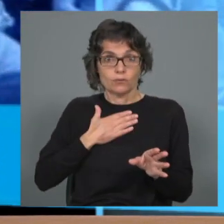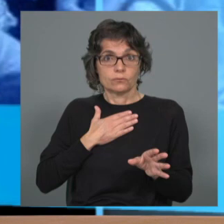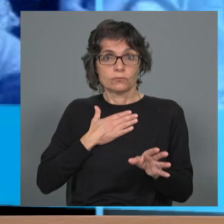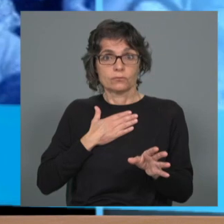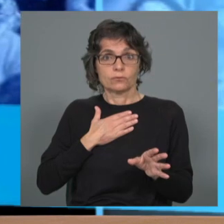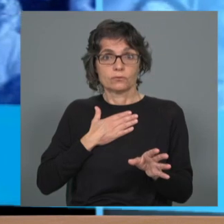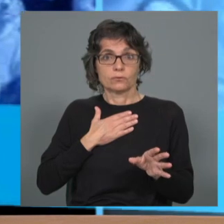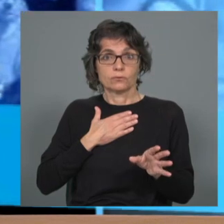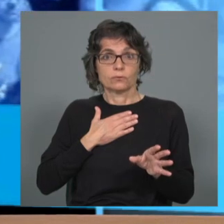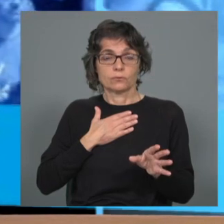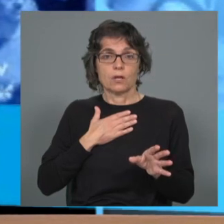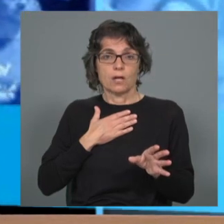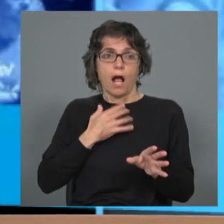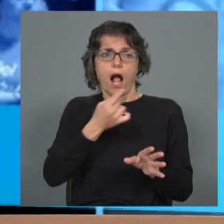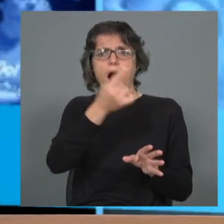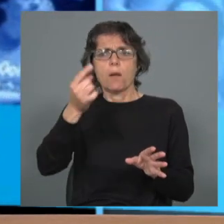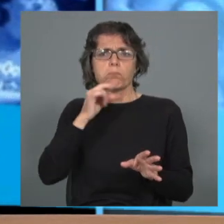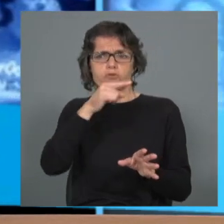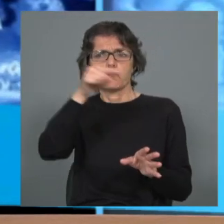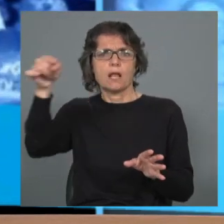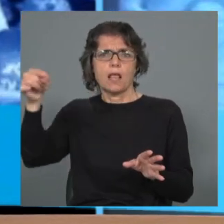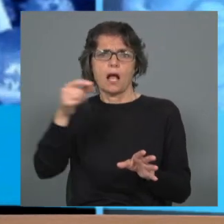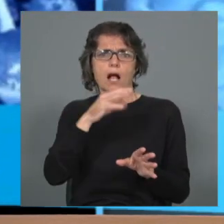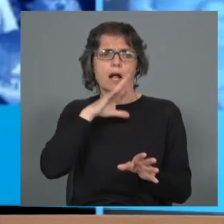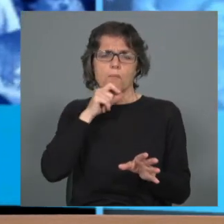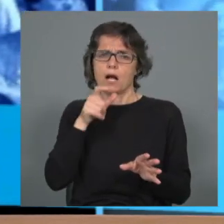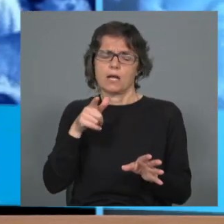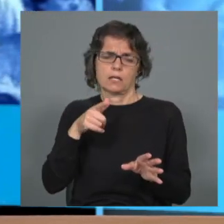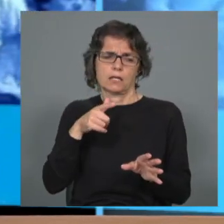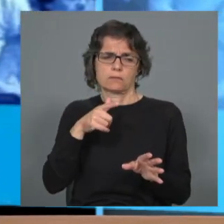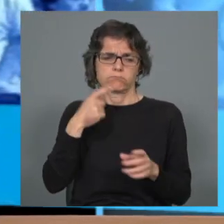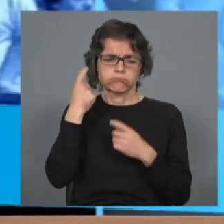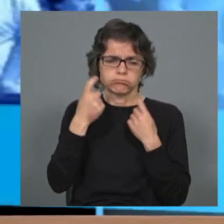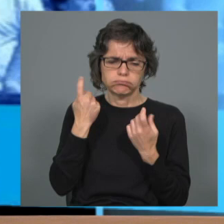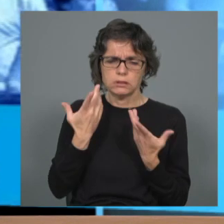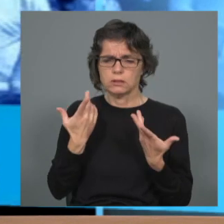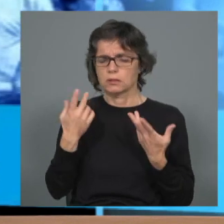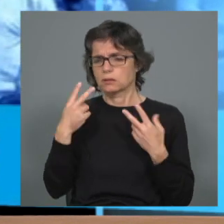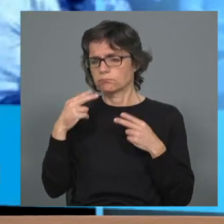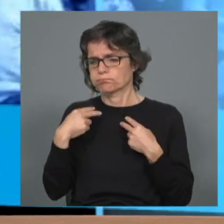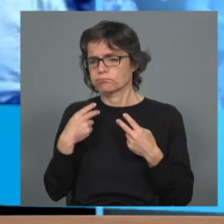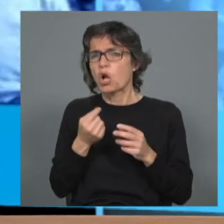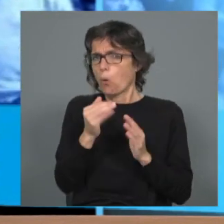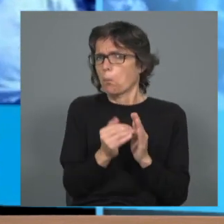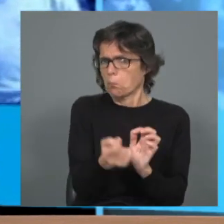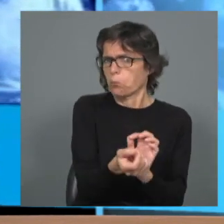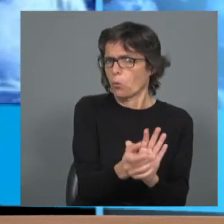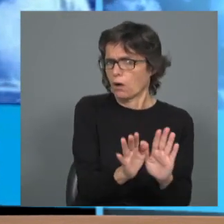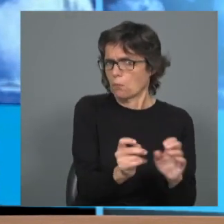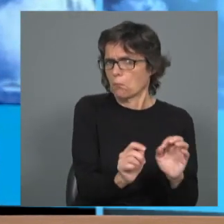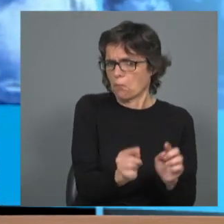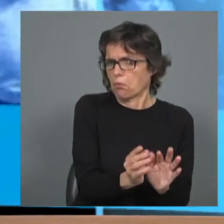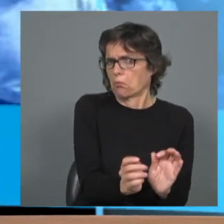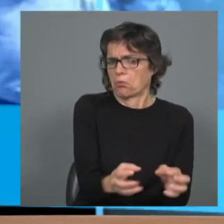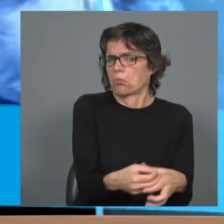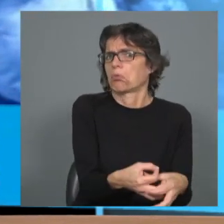algumas exceções que há, mães que chegam à conclusão que, muito poucas, nestes anos